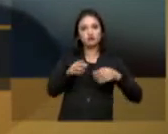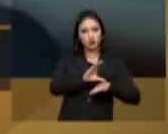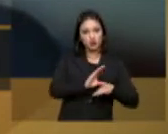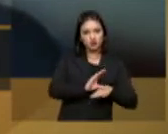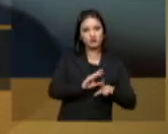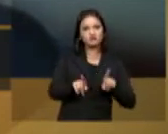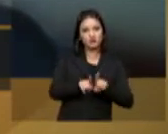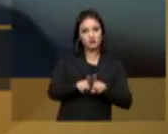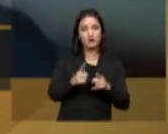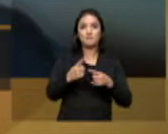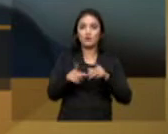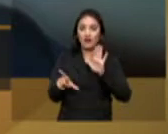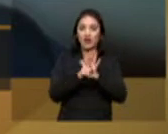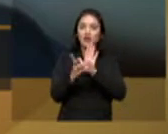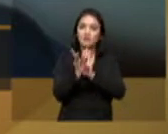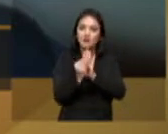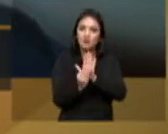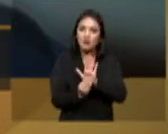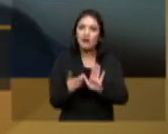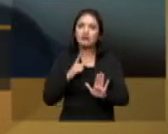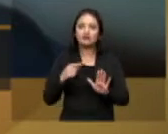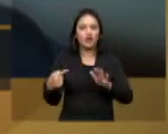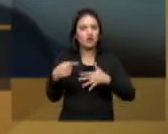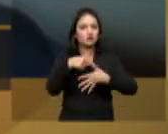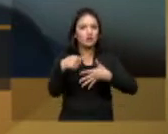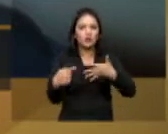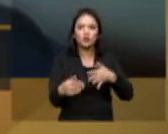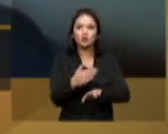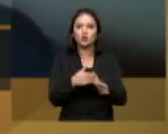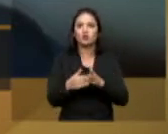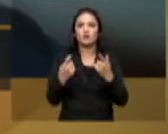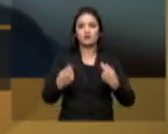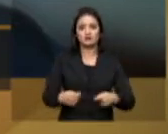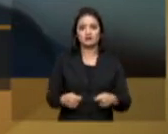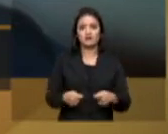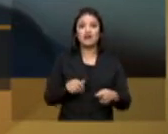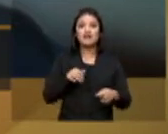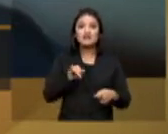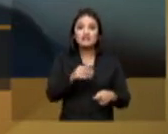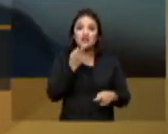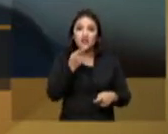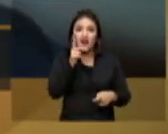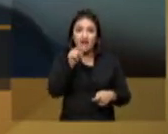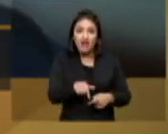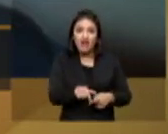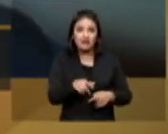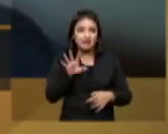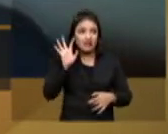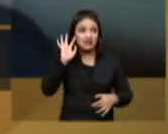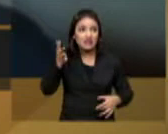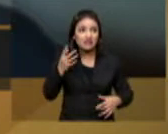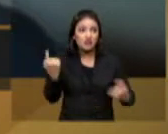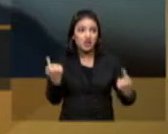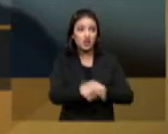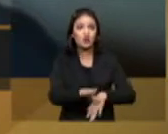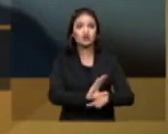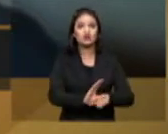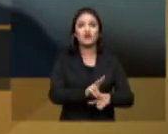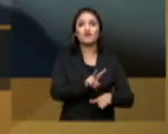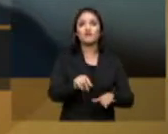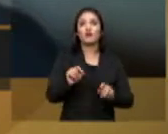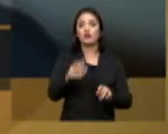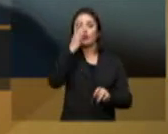de inconstitucionalidade dos dispositivos impugnados acarretaria a situação mais onerosa para